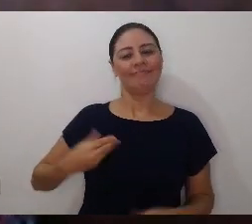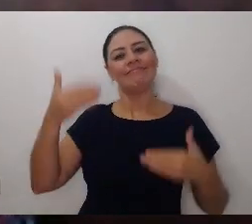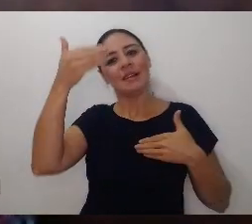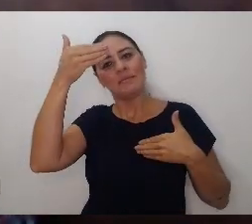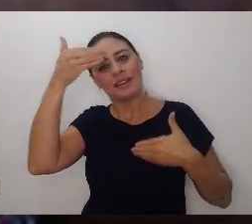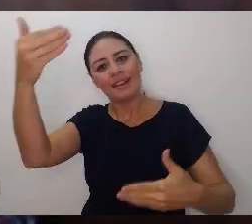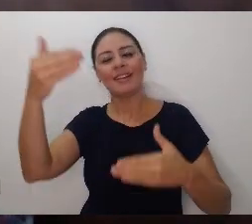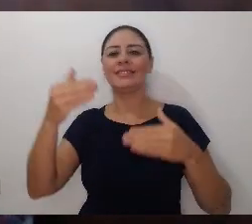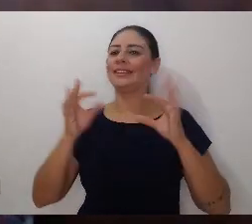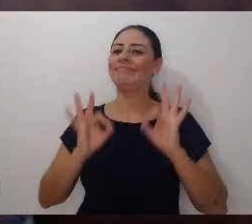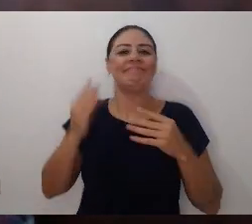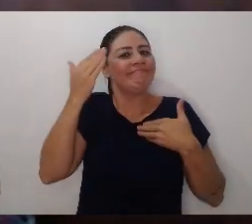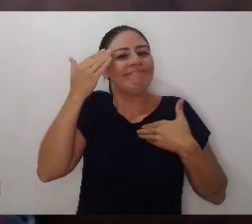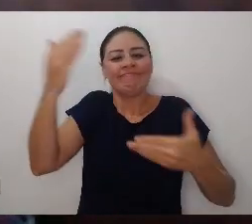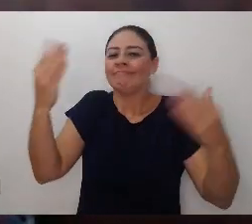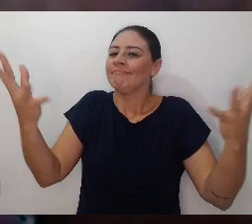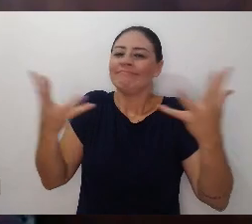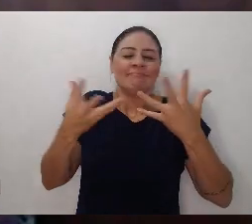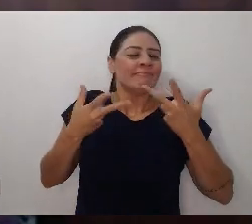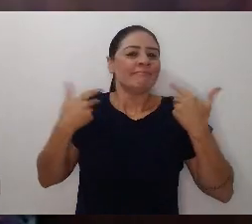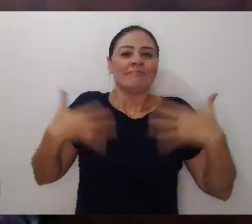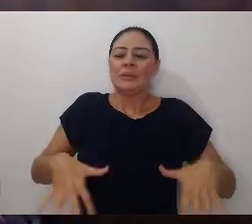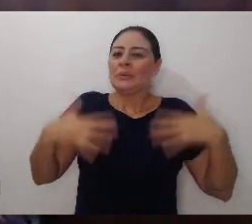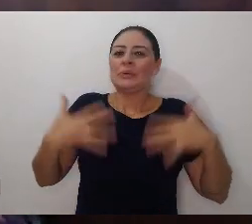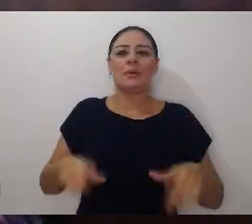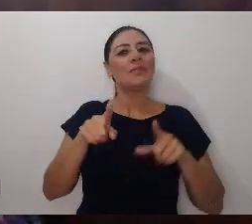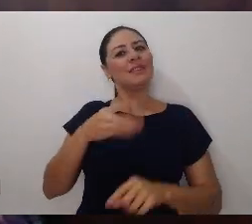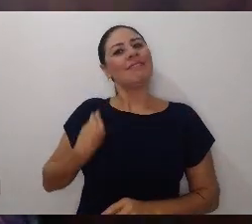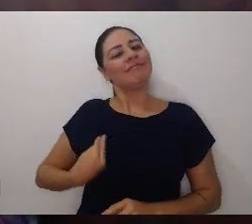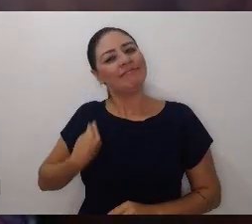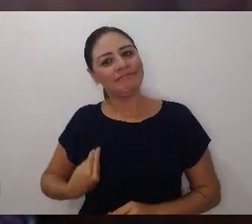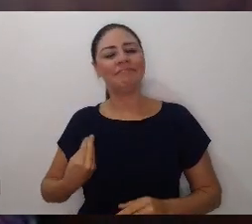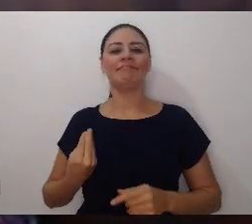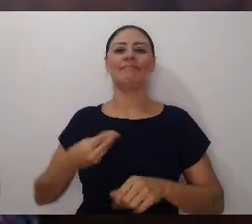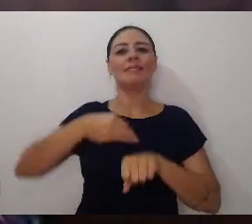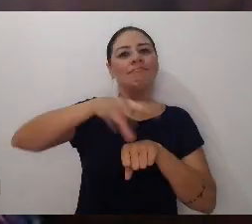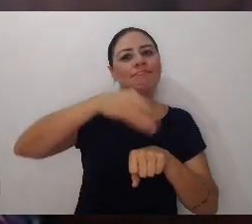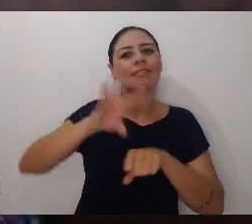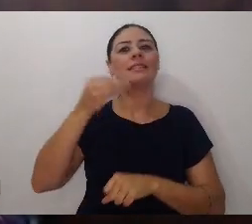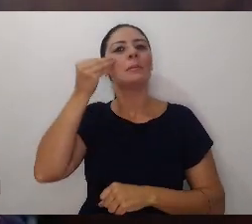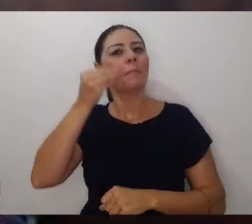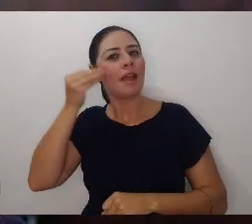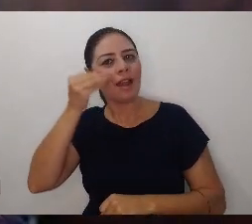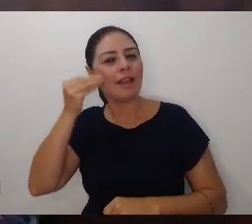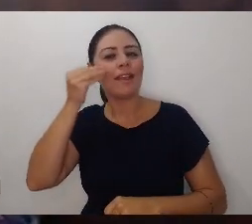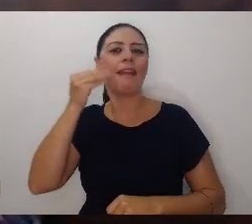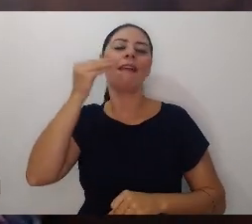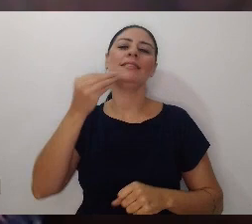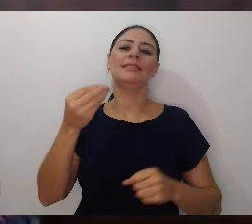conosco. Muito obrigada, uma gratidão imensa realmente por você estar aqui, né, passando um pouquinho